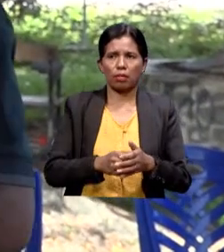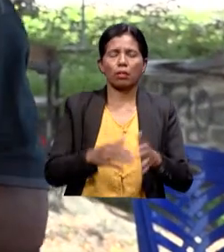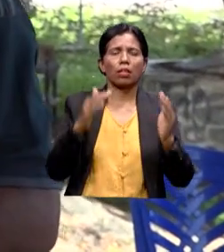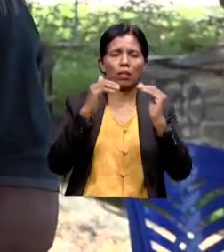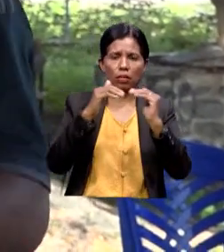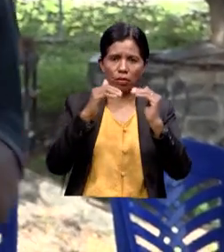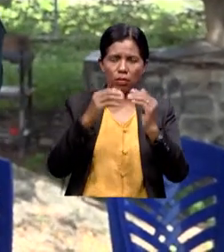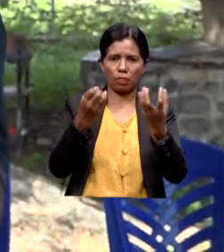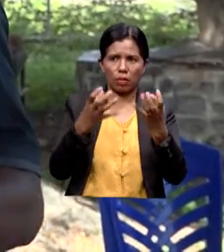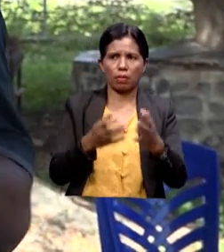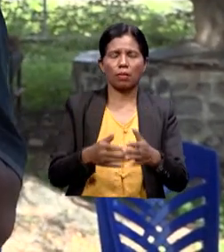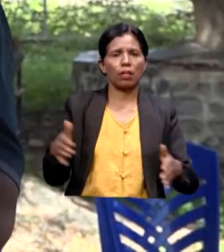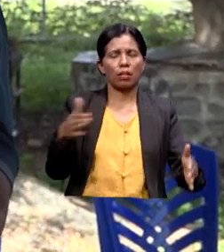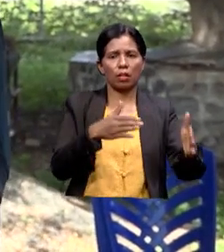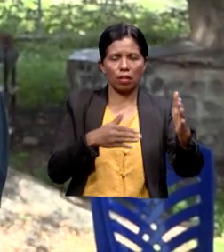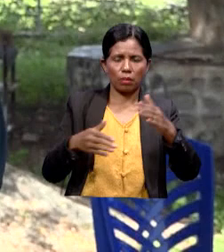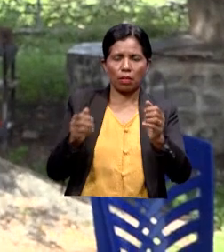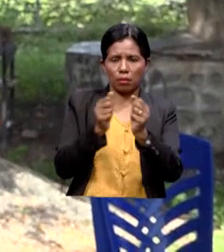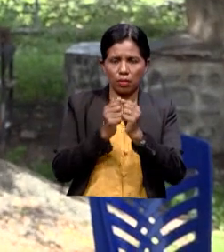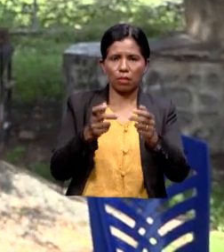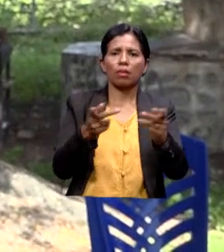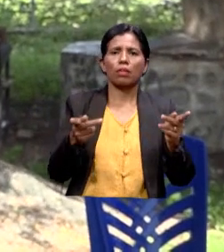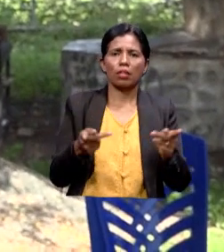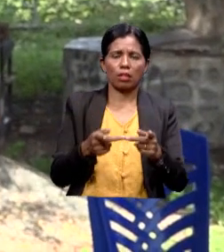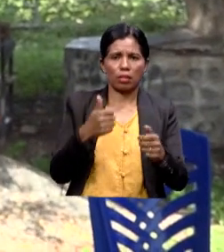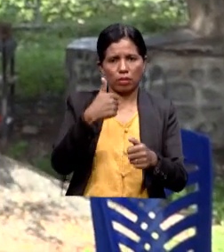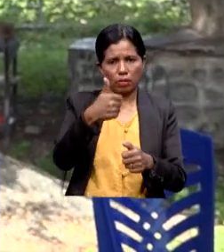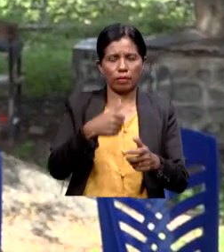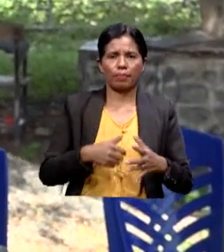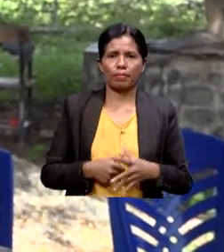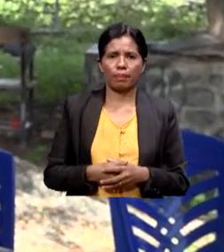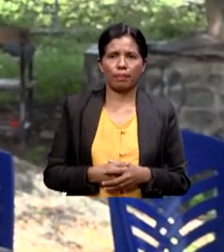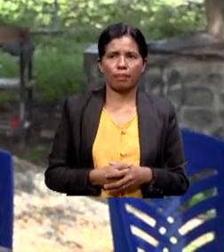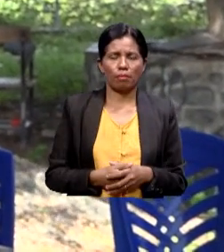oi, bel Halim Burmalo e fazendo de dia que teve. Missa.